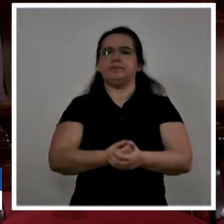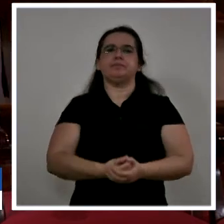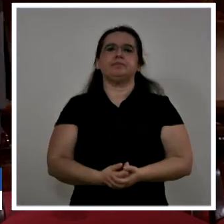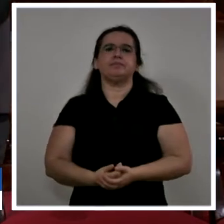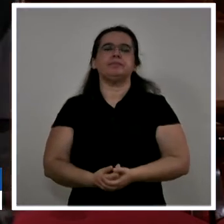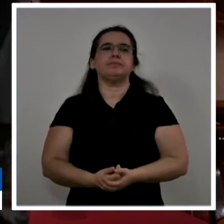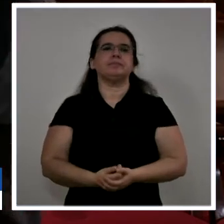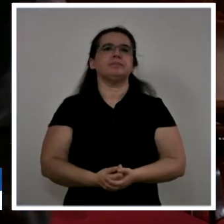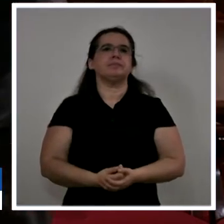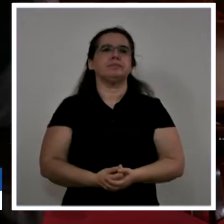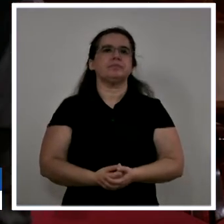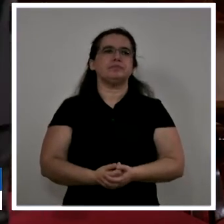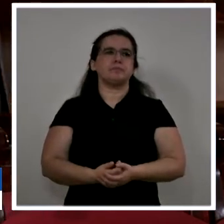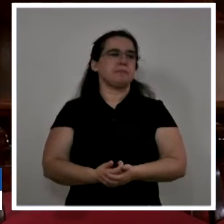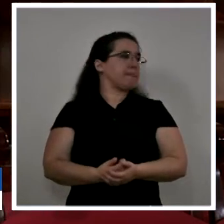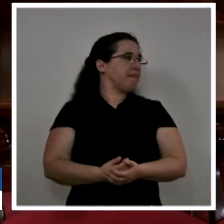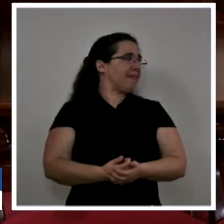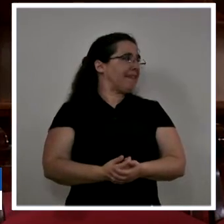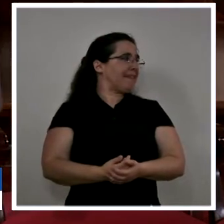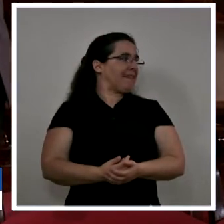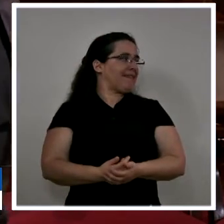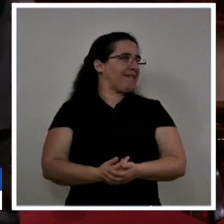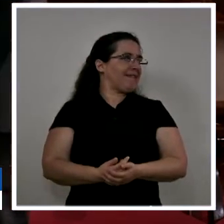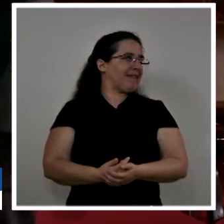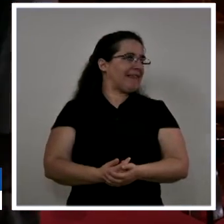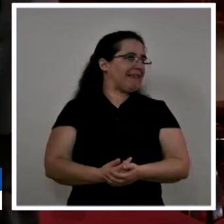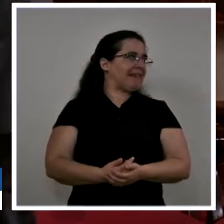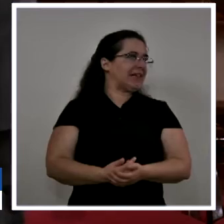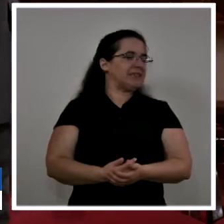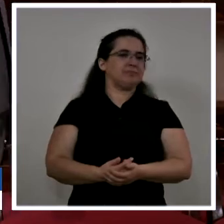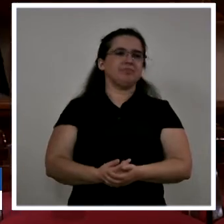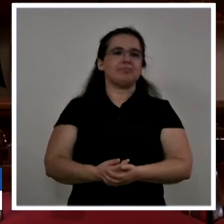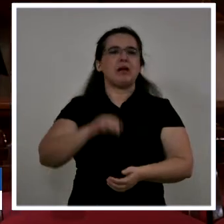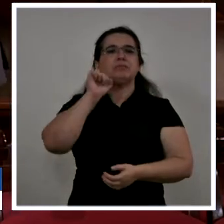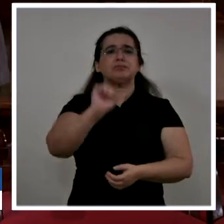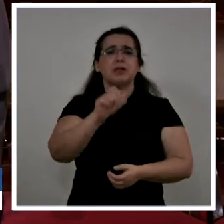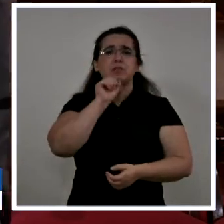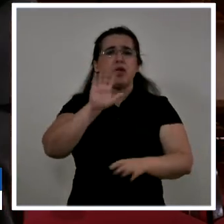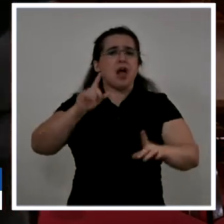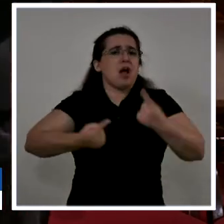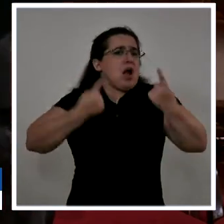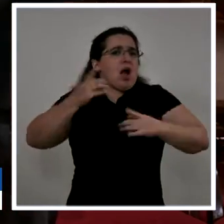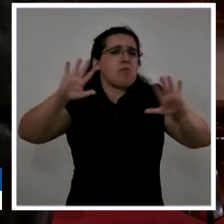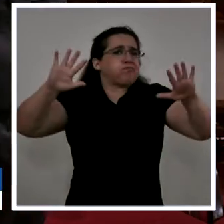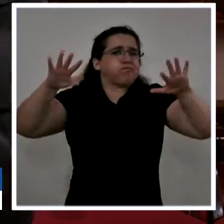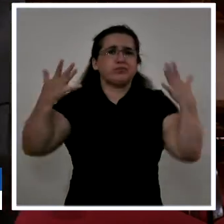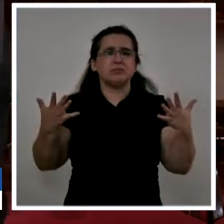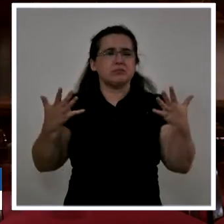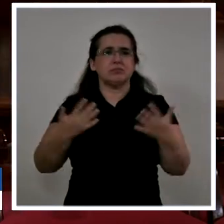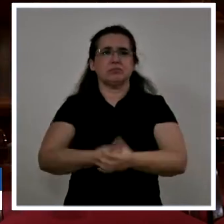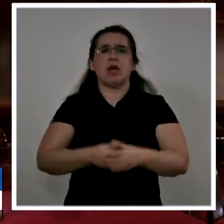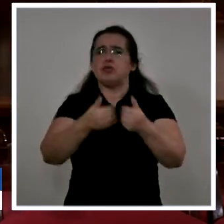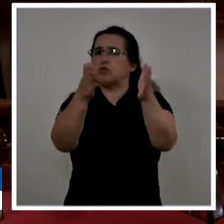means. Oh, oops. There we go. Okay, here we go. Okay. It could be anything. Na verdade, pode ser praticamente